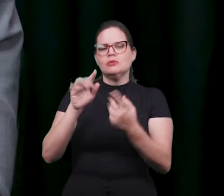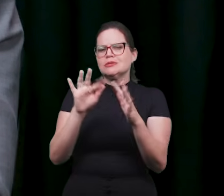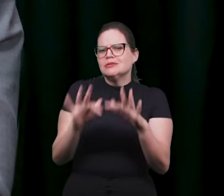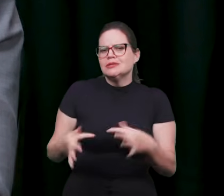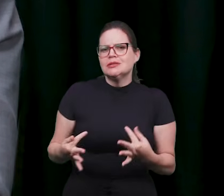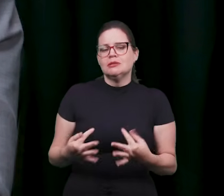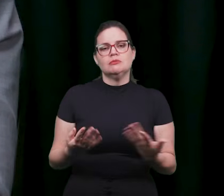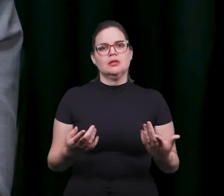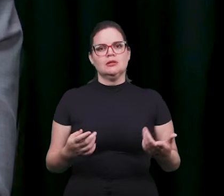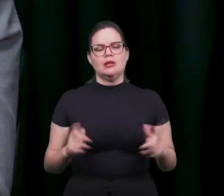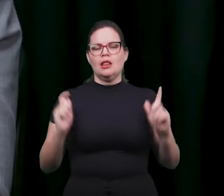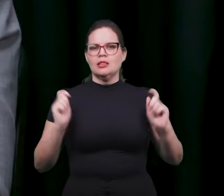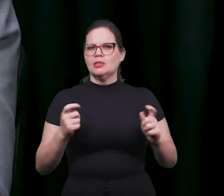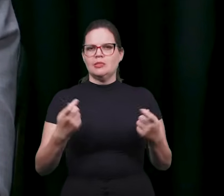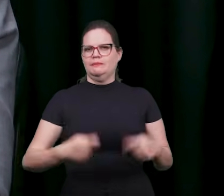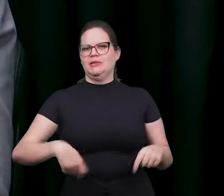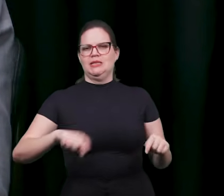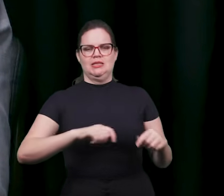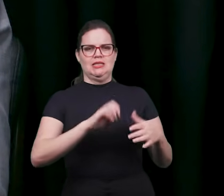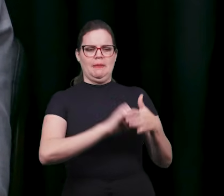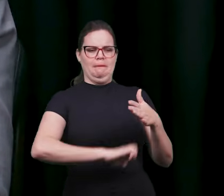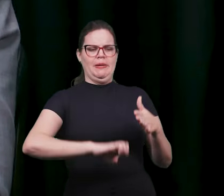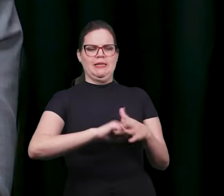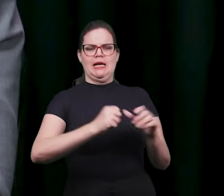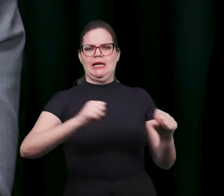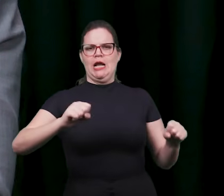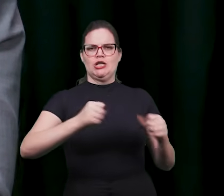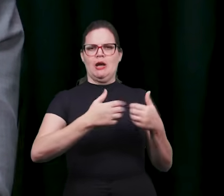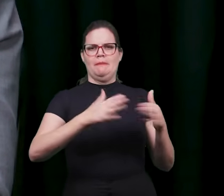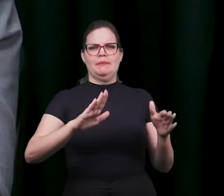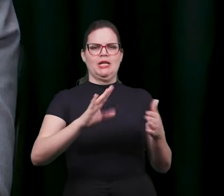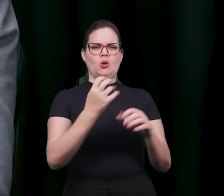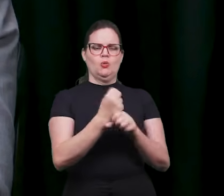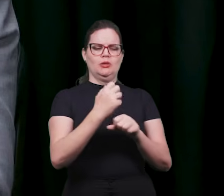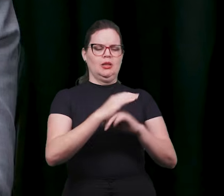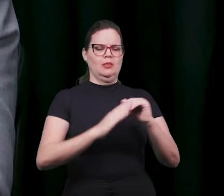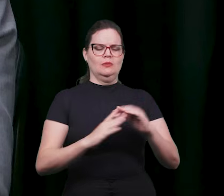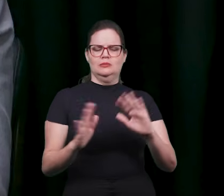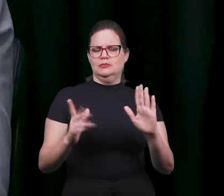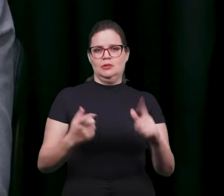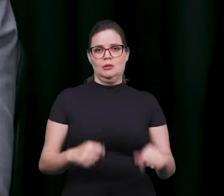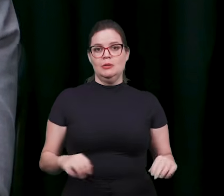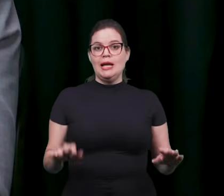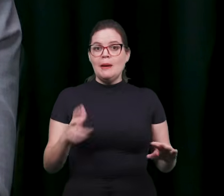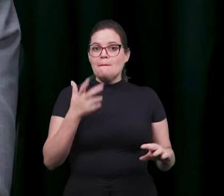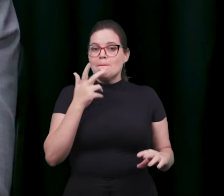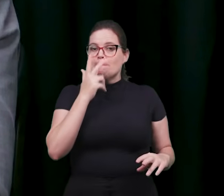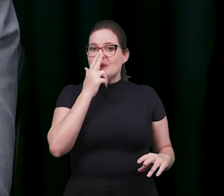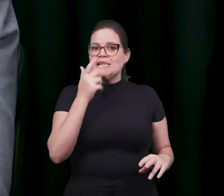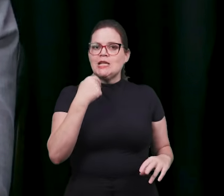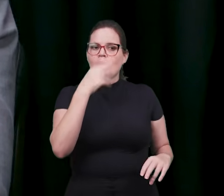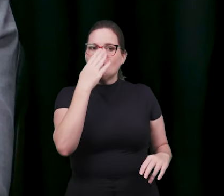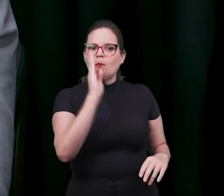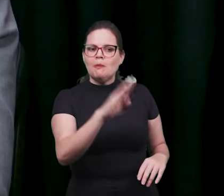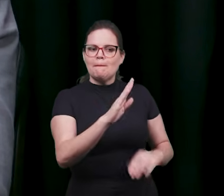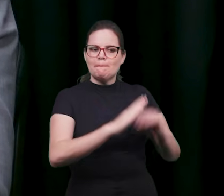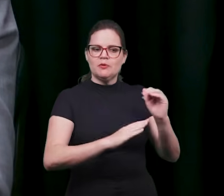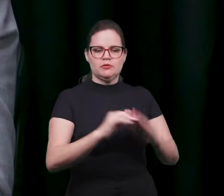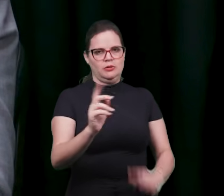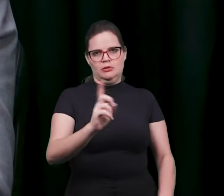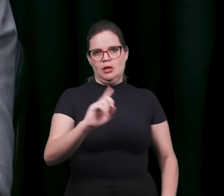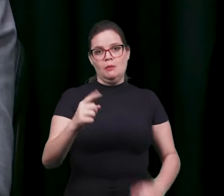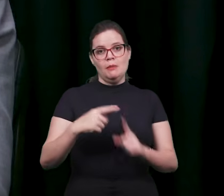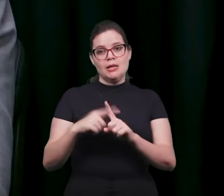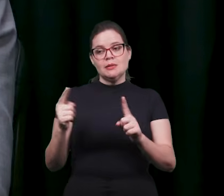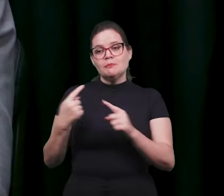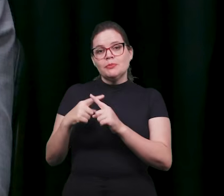não precisa de cartório, não precisa da junta comercial, não precisa de um contador, sem desmerecer esses profissionais que eu estou falando, mas que de